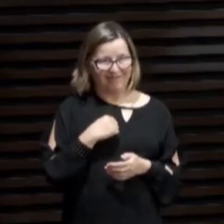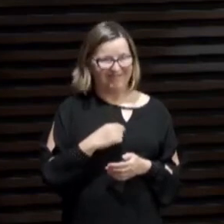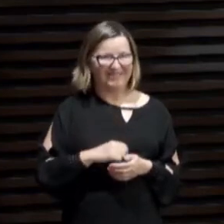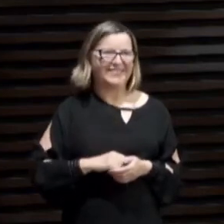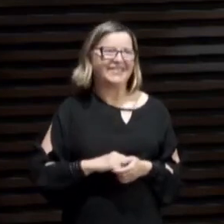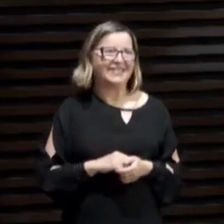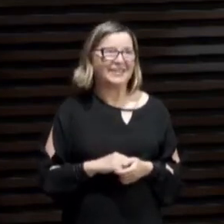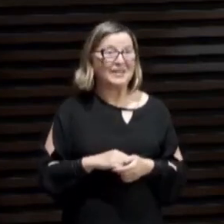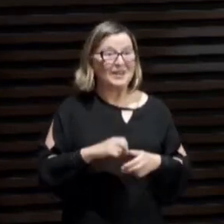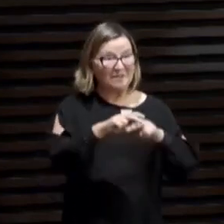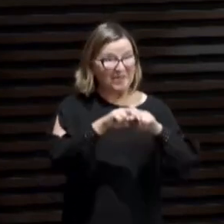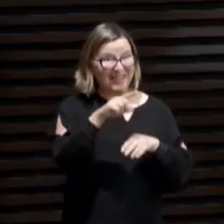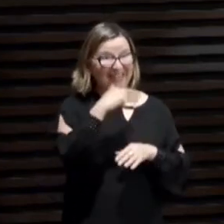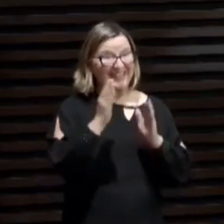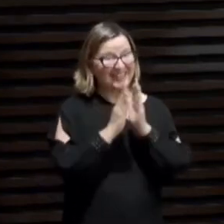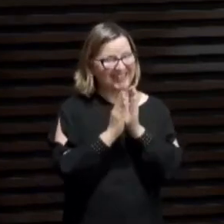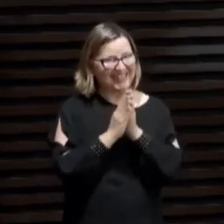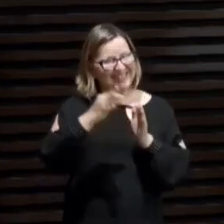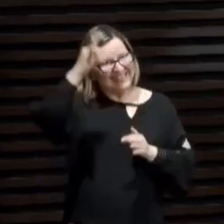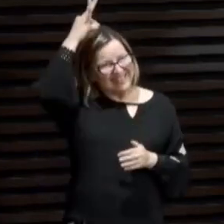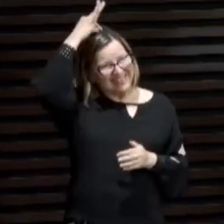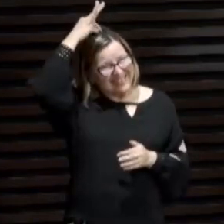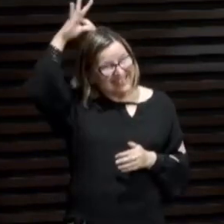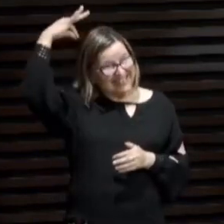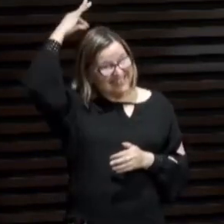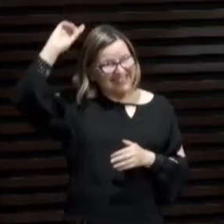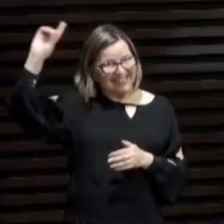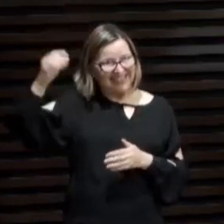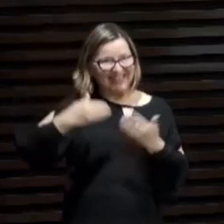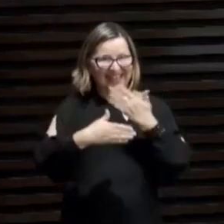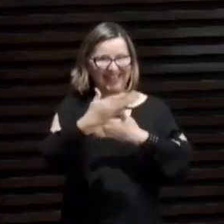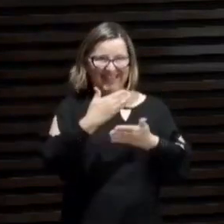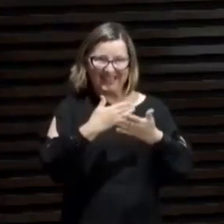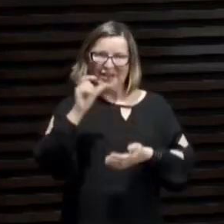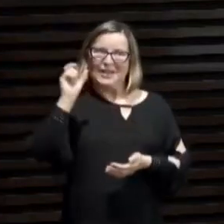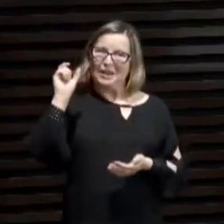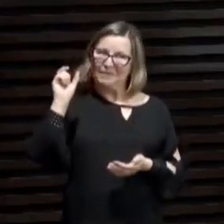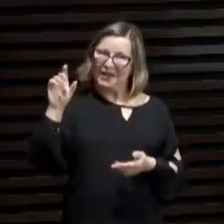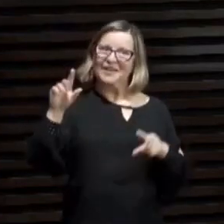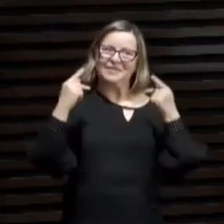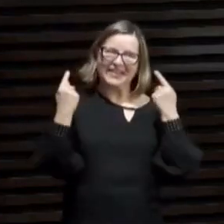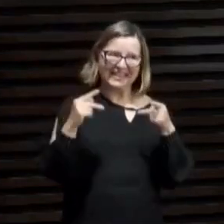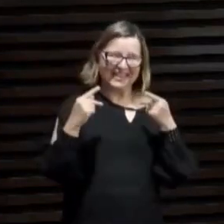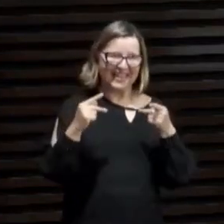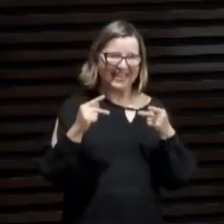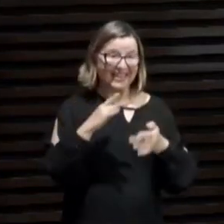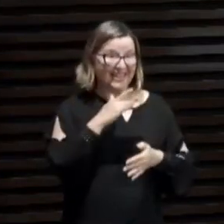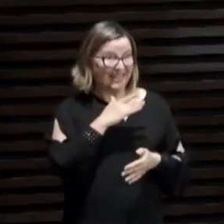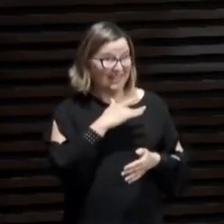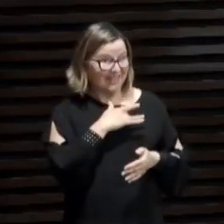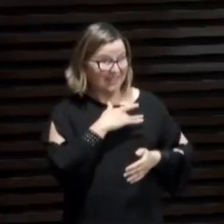isso que a nossa oração é que o Espírito Santo de Deus, por meio da palavra que será ministrada, fale a